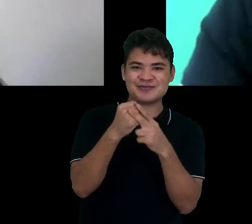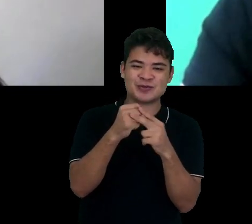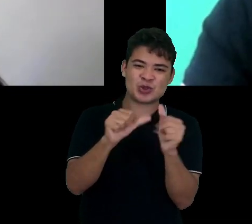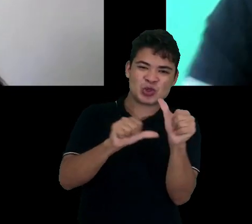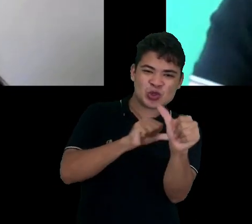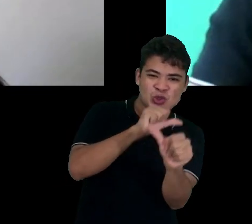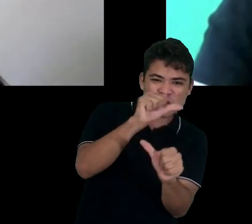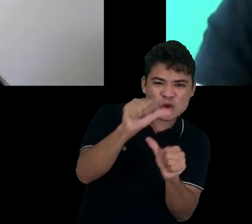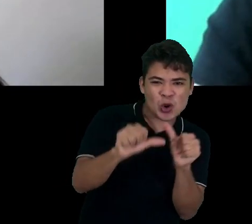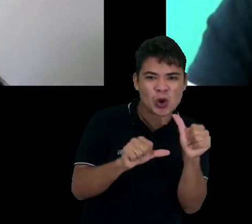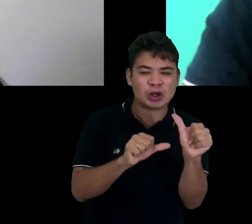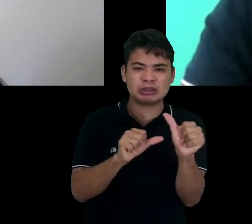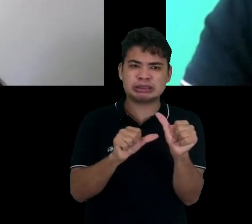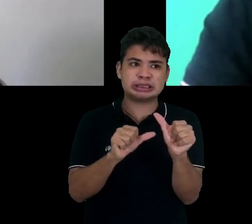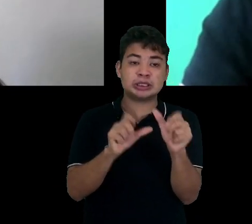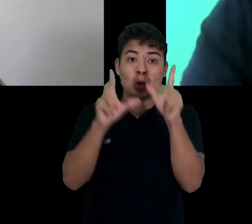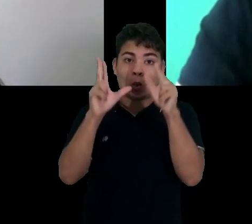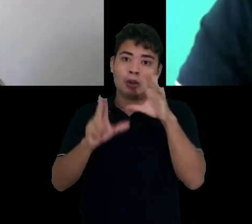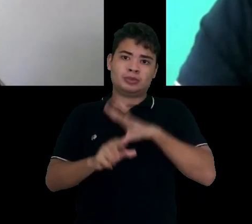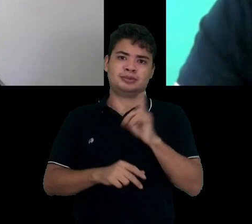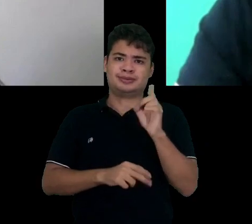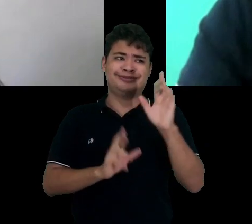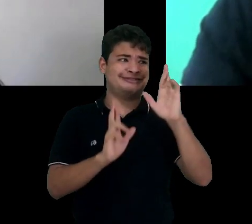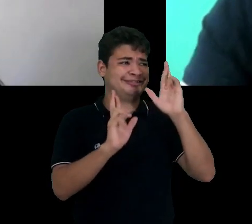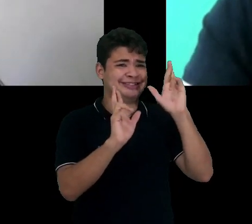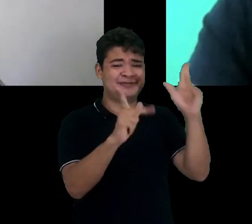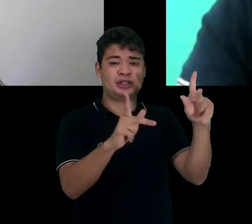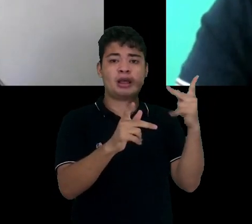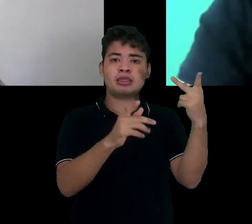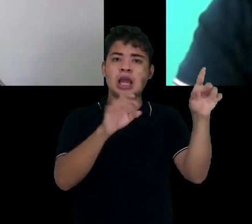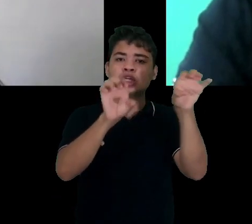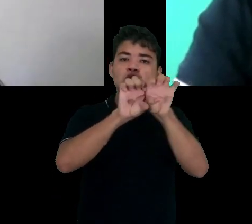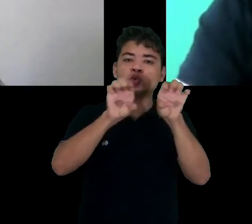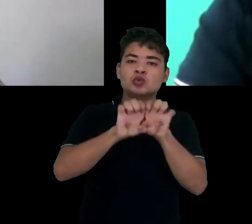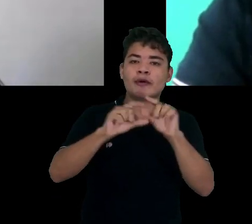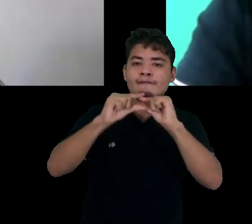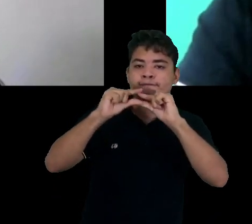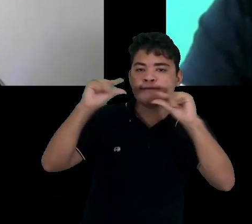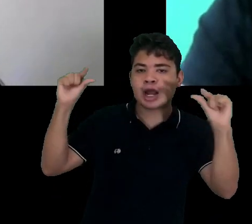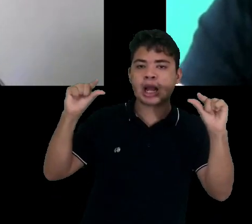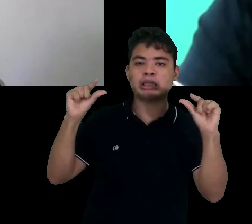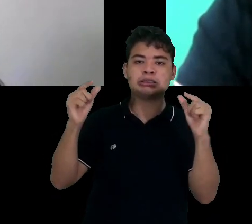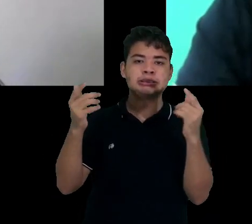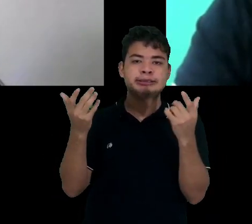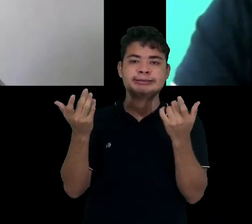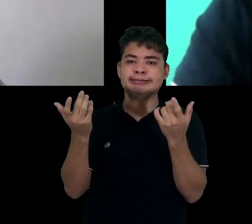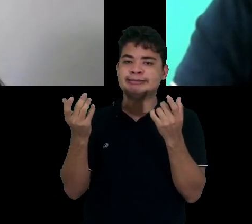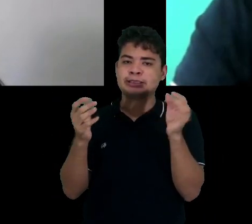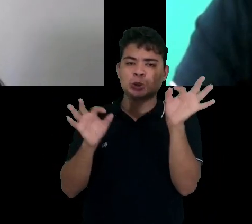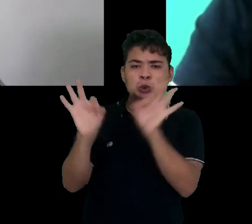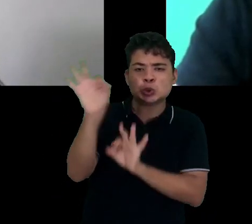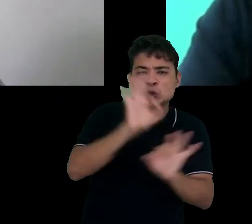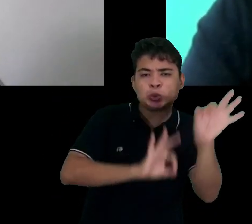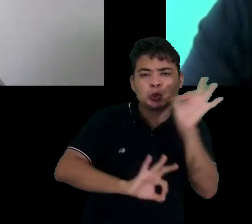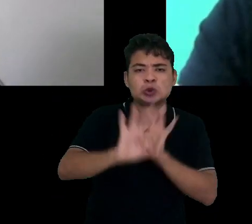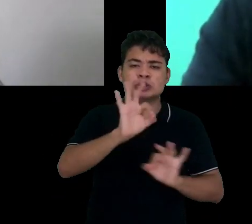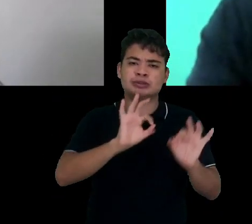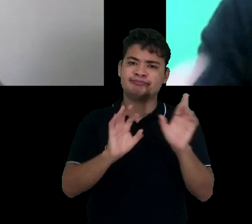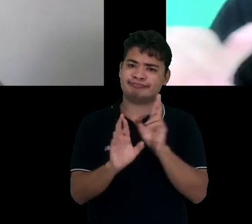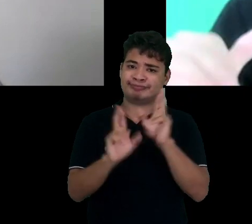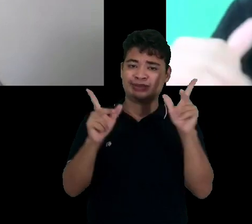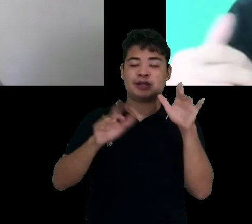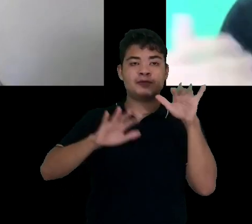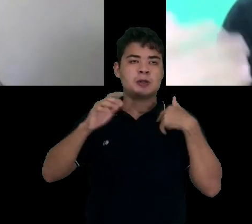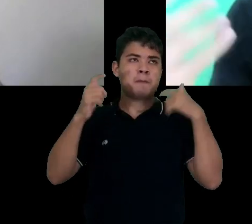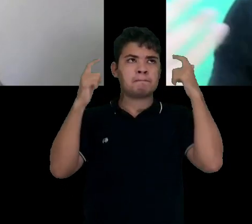nem parecida do que nós vemos aqui. A estrutura da frase é diferente. Então, às vezes,